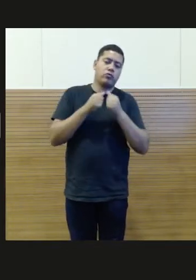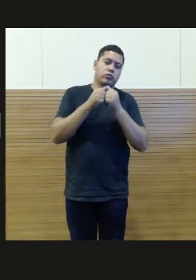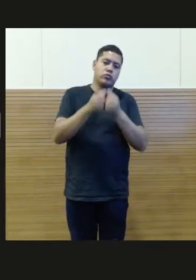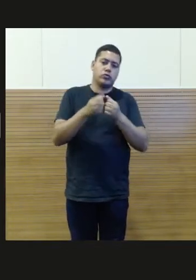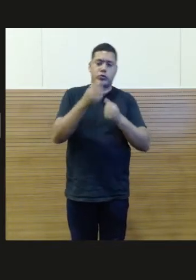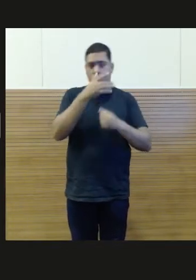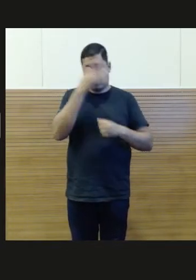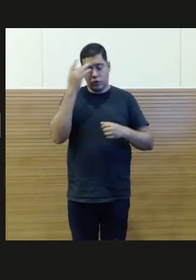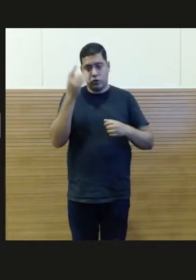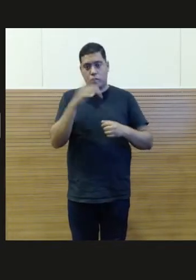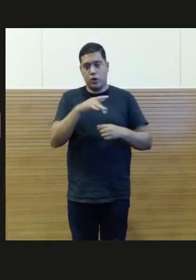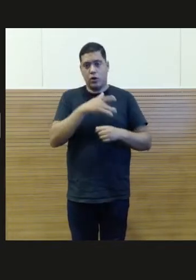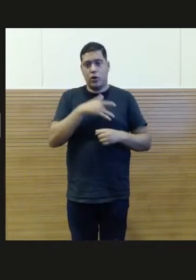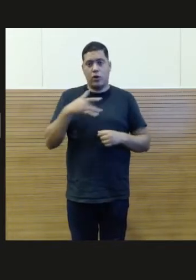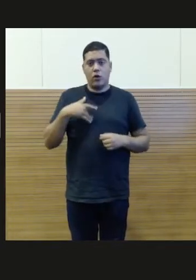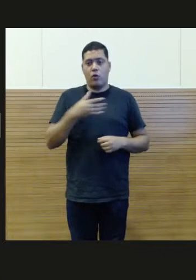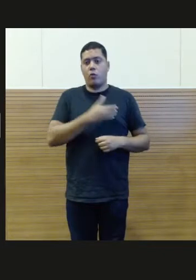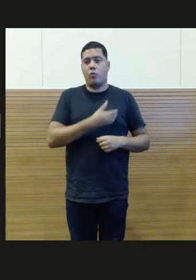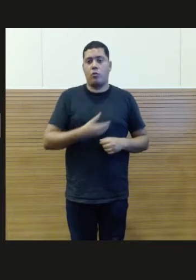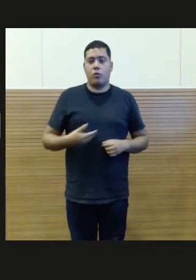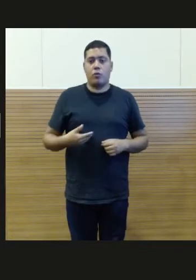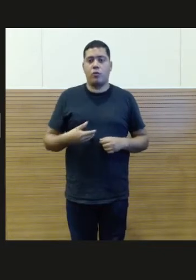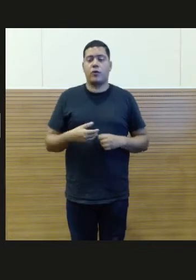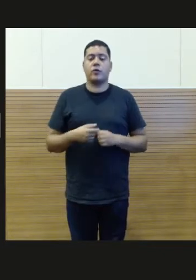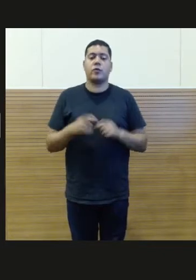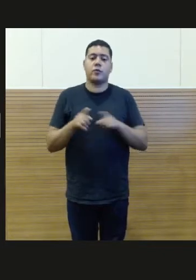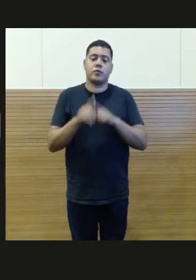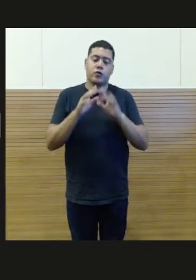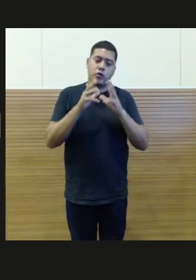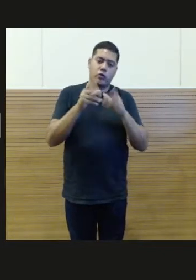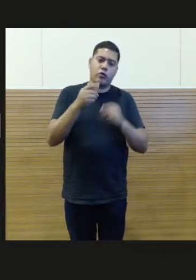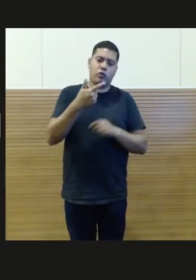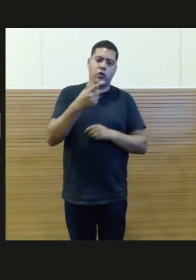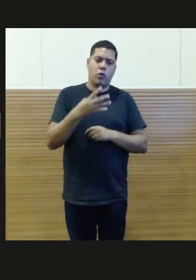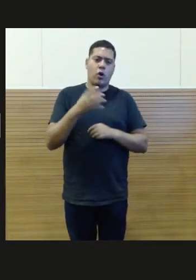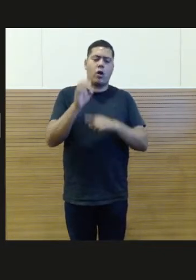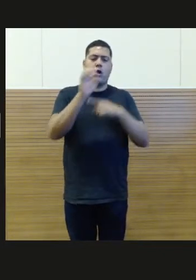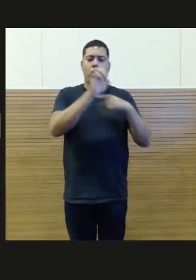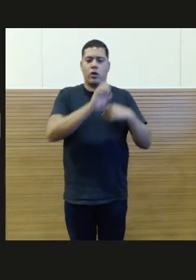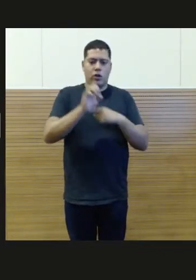oficiais da saúde pública de todos os 24 estados brasileiros.